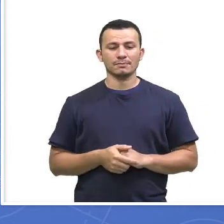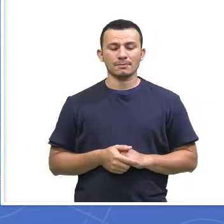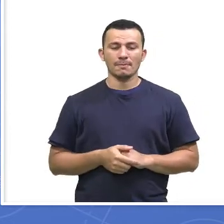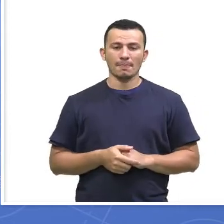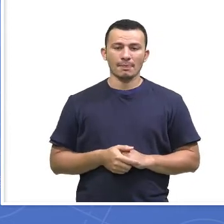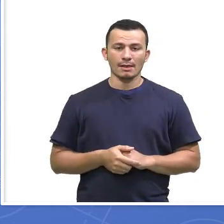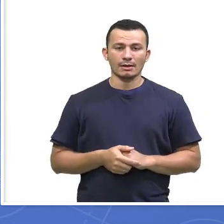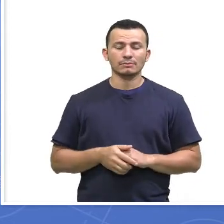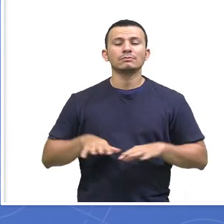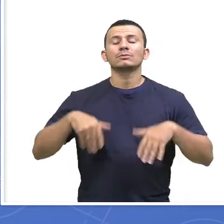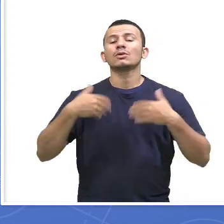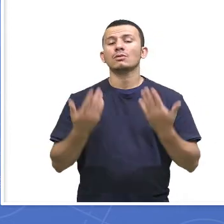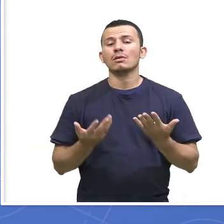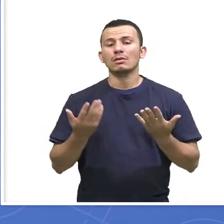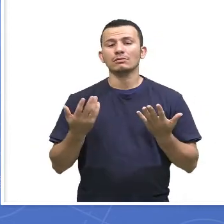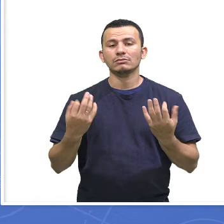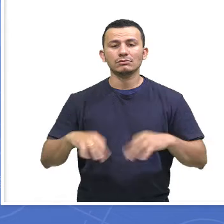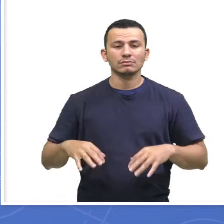D, então vamos ver qual é a correta?